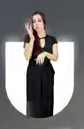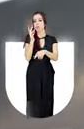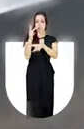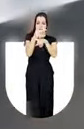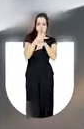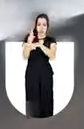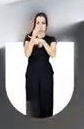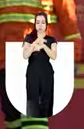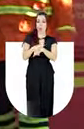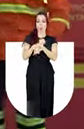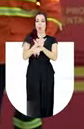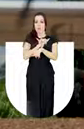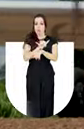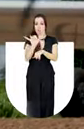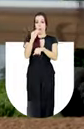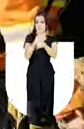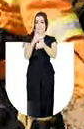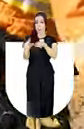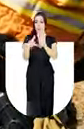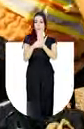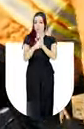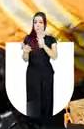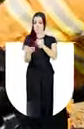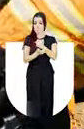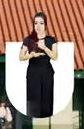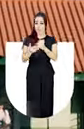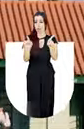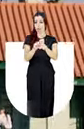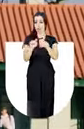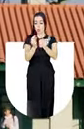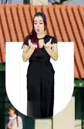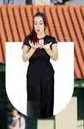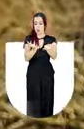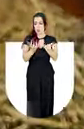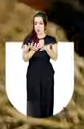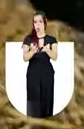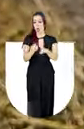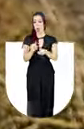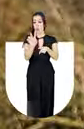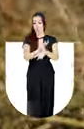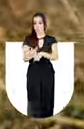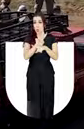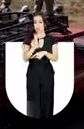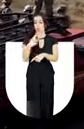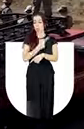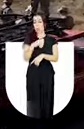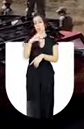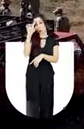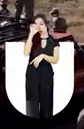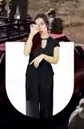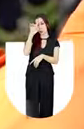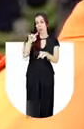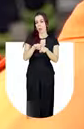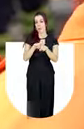combater as mudanças climáticas. Drones, aviões, treinamento especializado, bases adiantadas, manejo integrado do fogo. São alguns